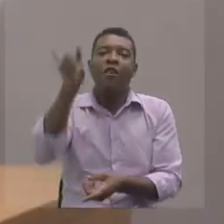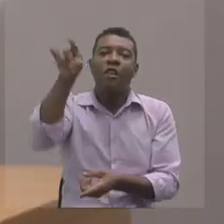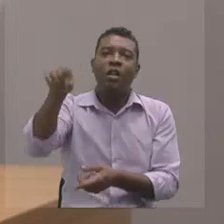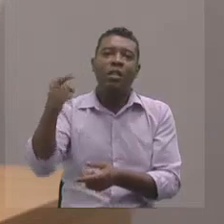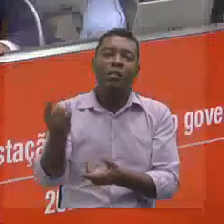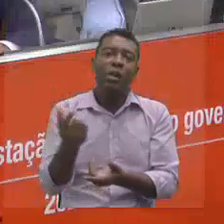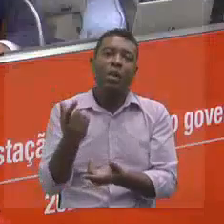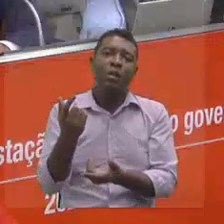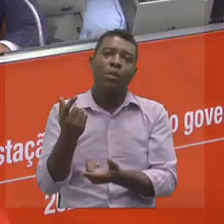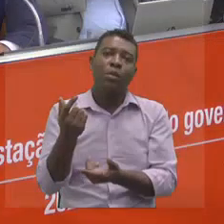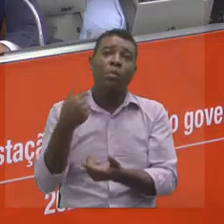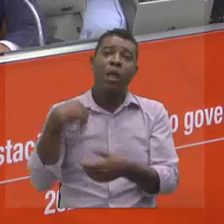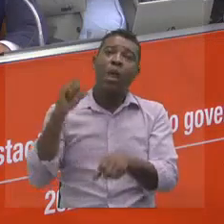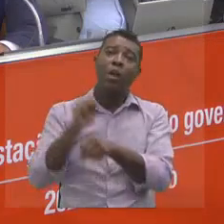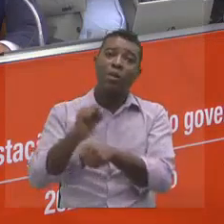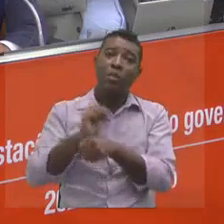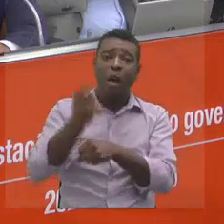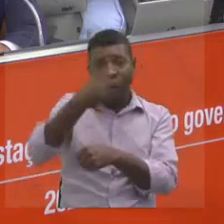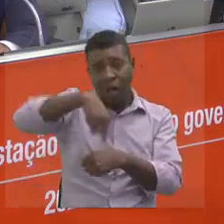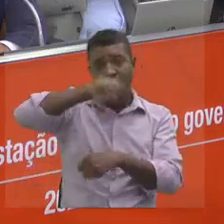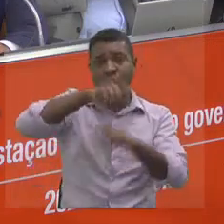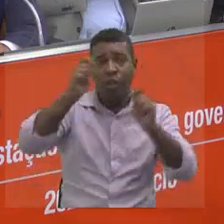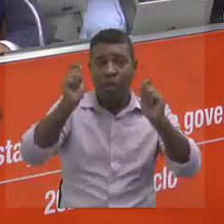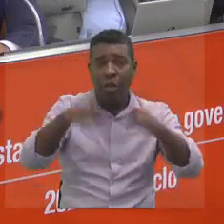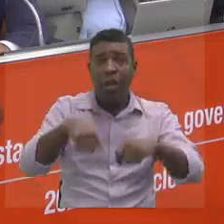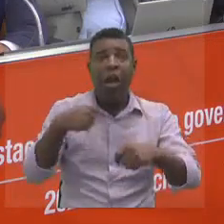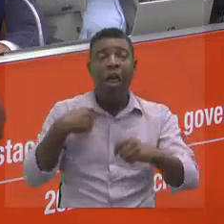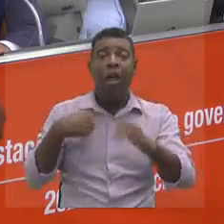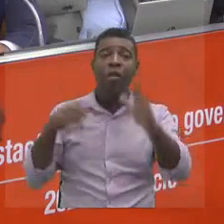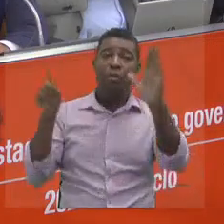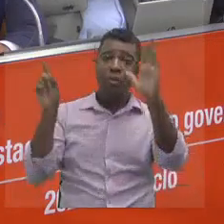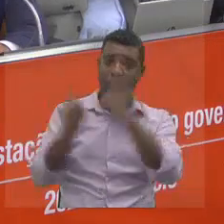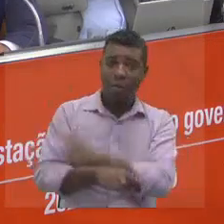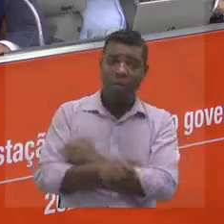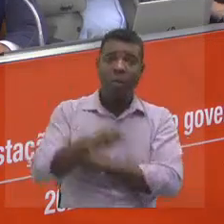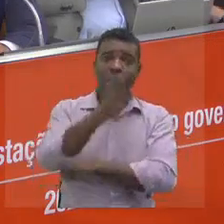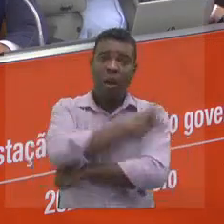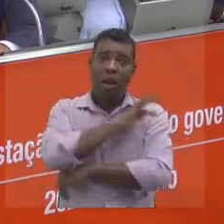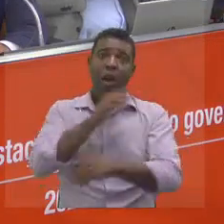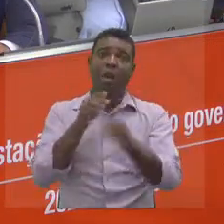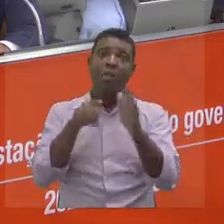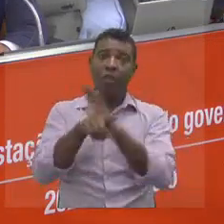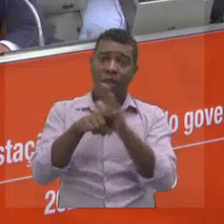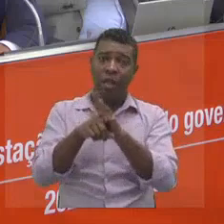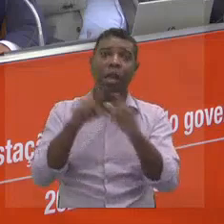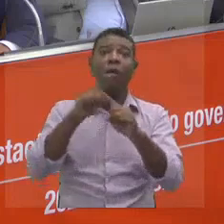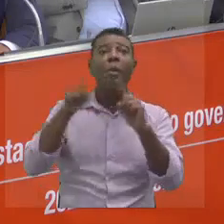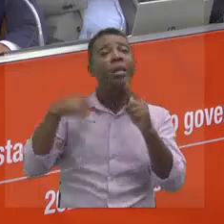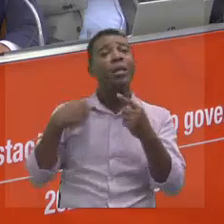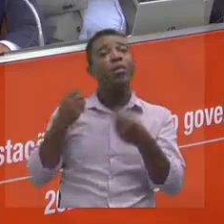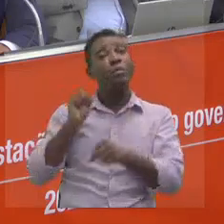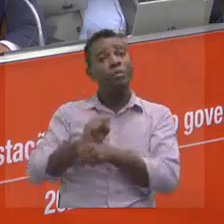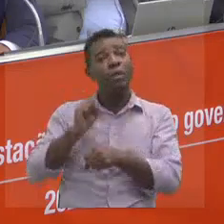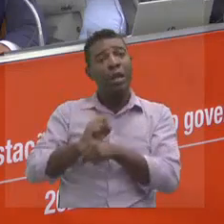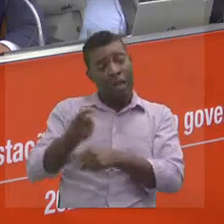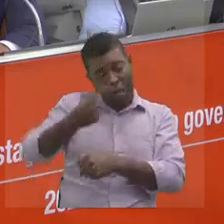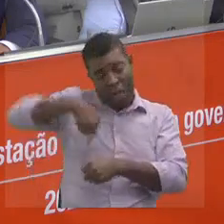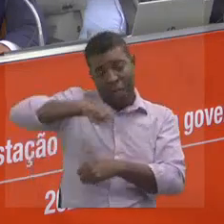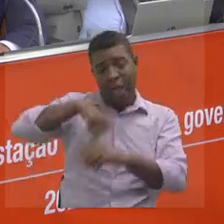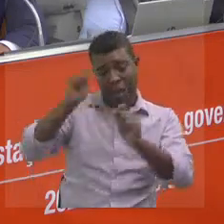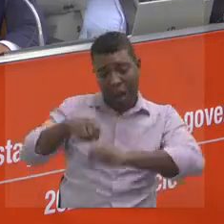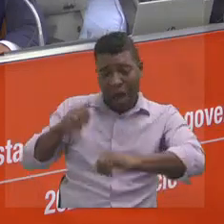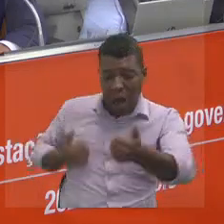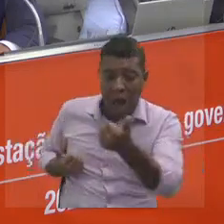Obrigada espero que a gente possa aqui eu fiz questões de fiscalização mas espero que a gente possa colaborar com essa questão do transporte Metropolitano